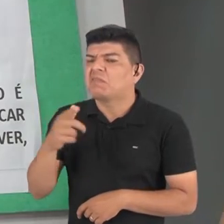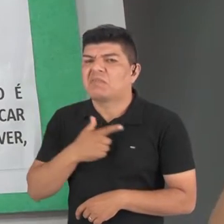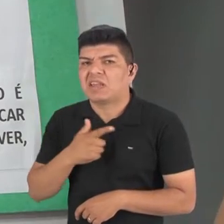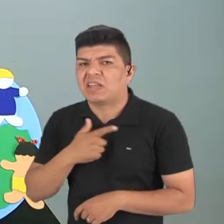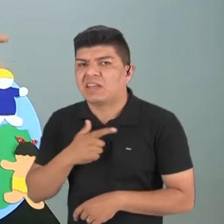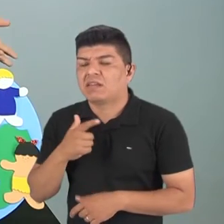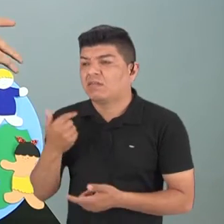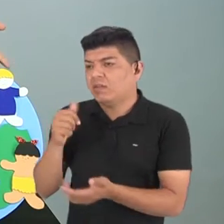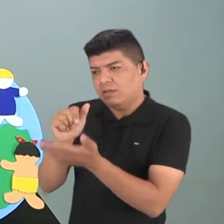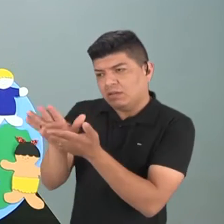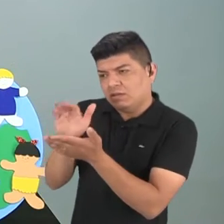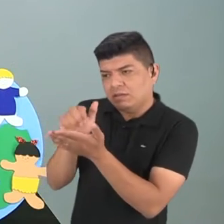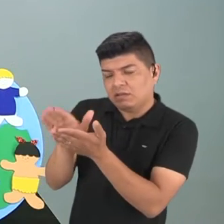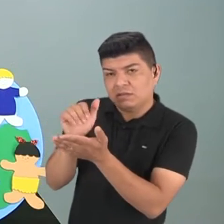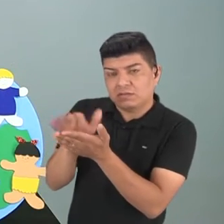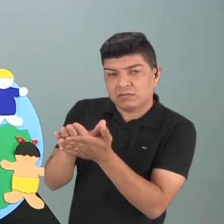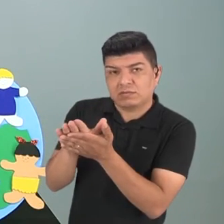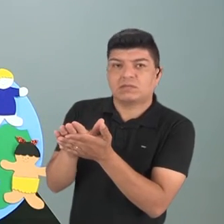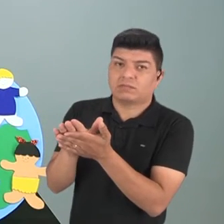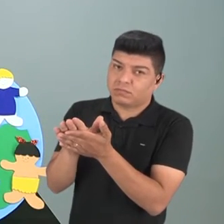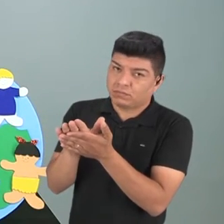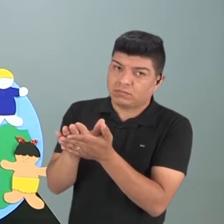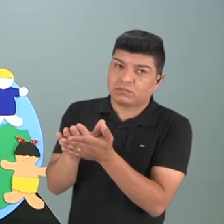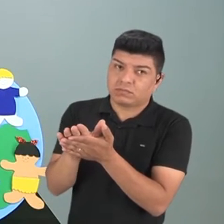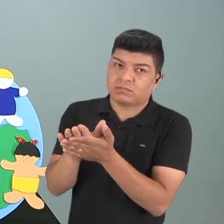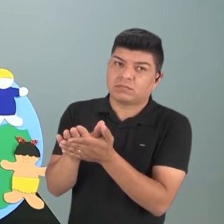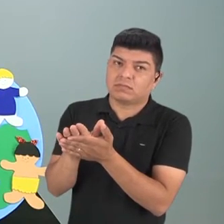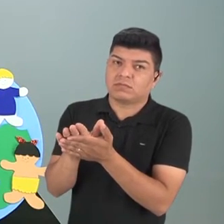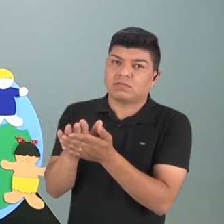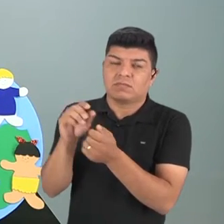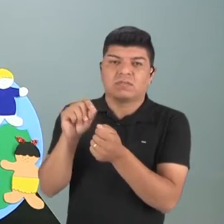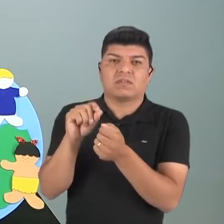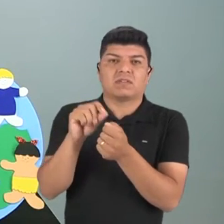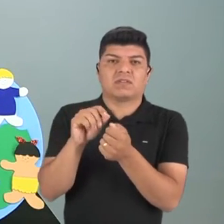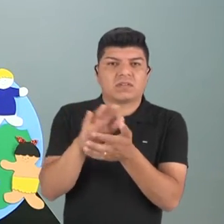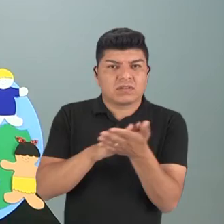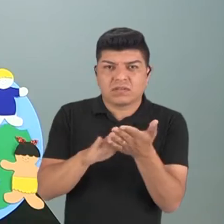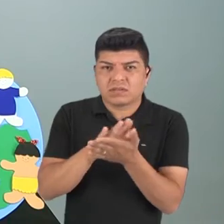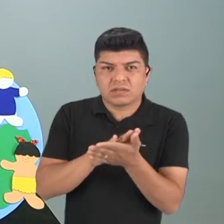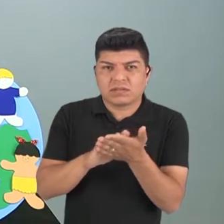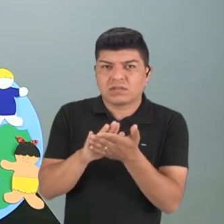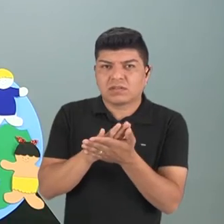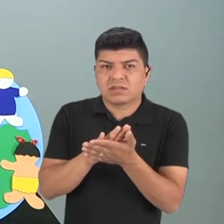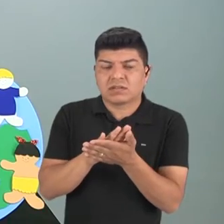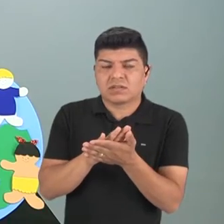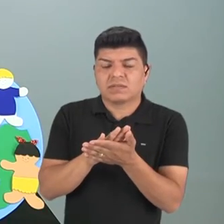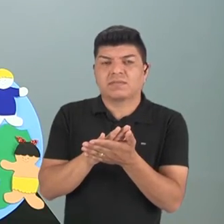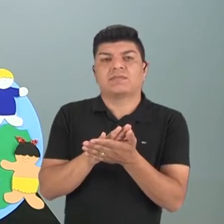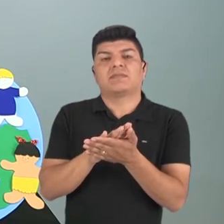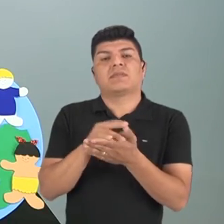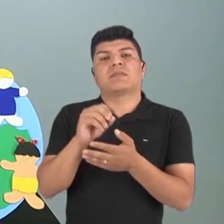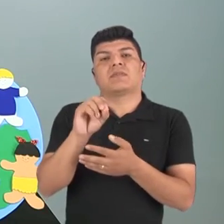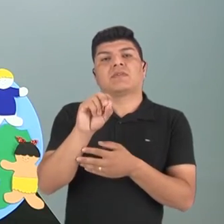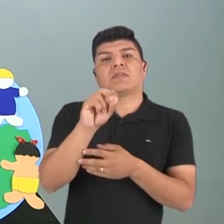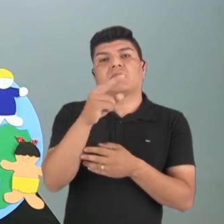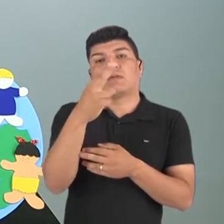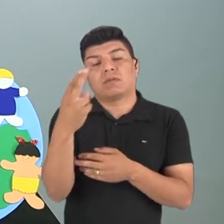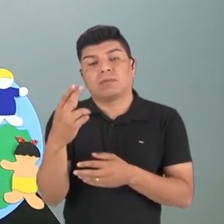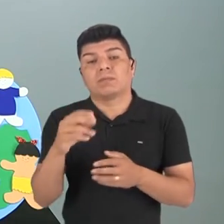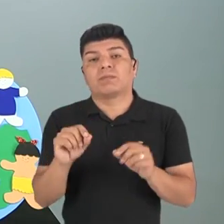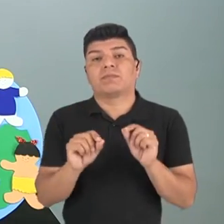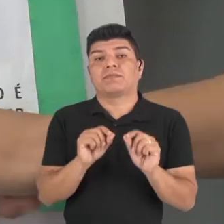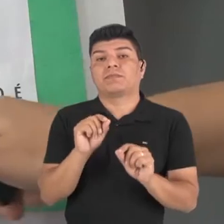e expulsando o outro de algum lugar. Nós não fazemos nada, não fazer nada